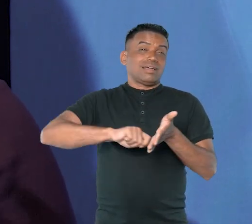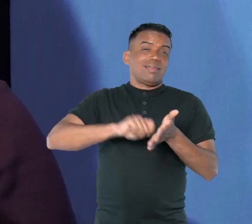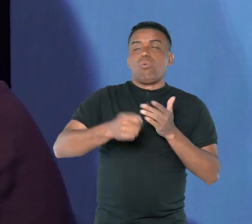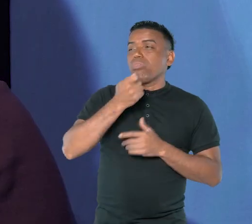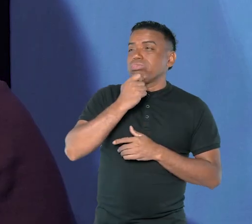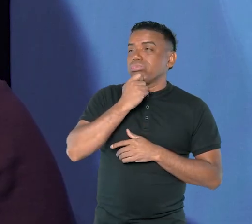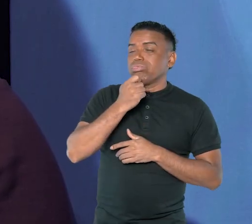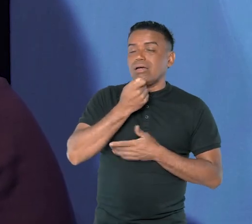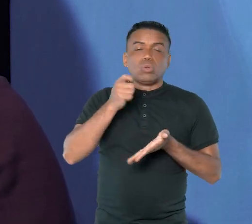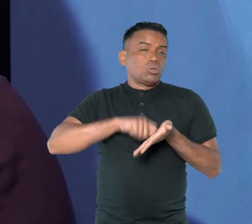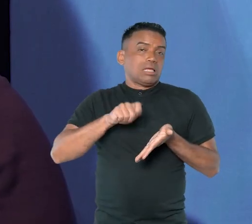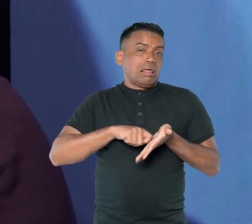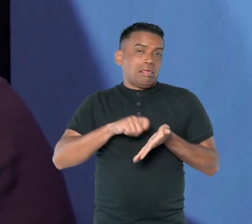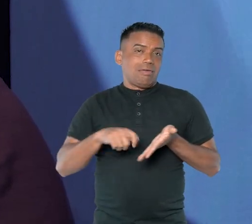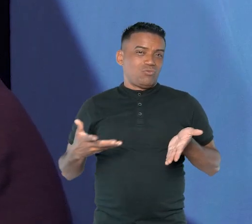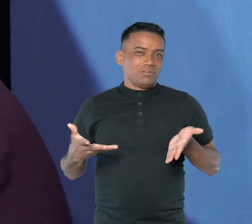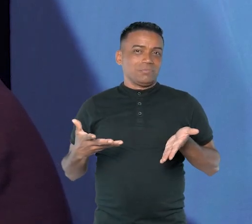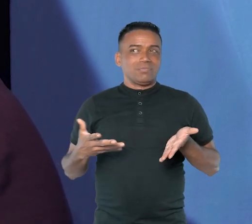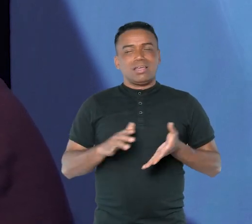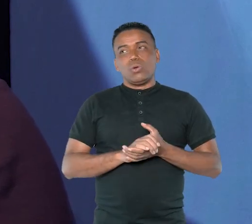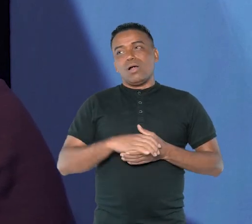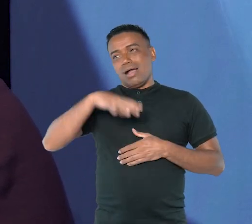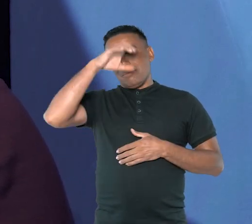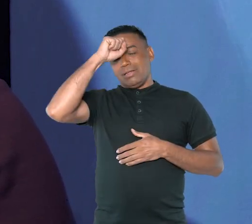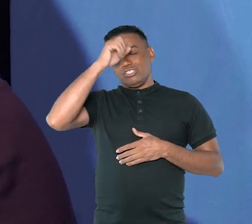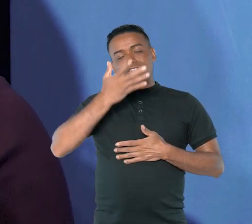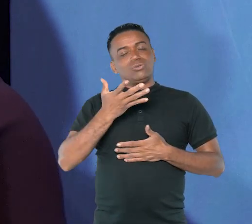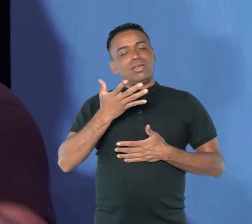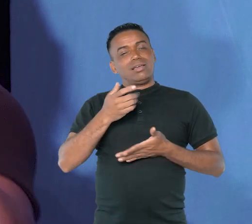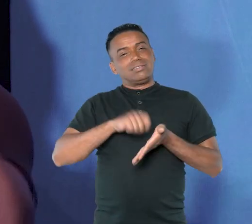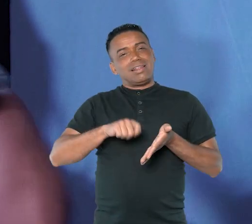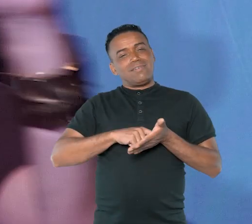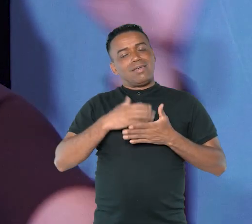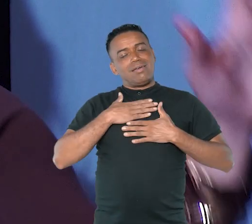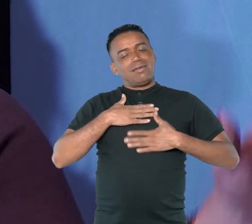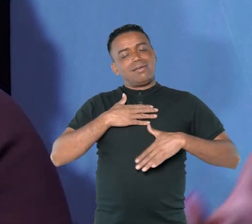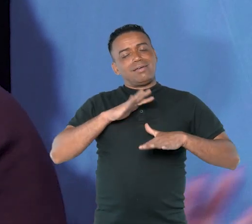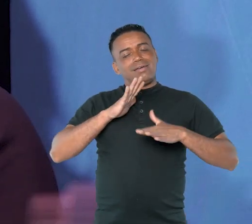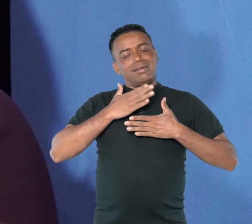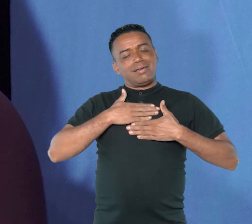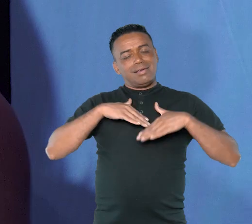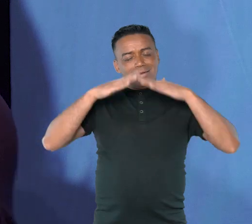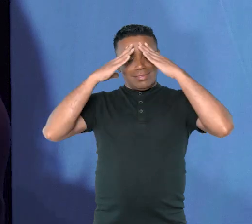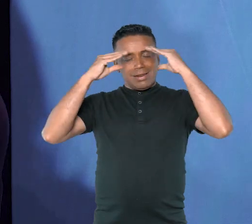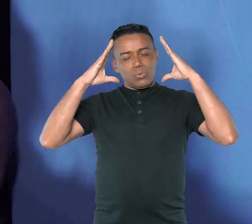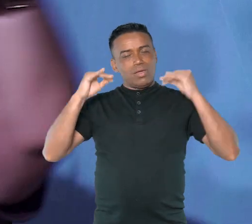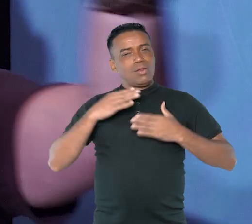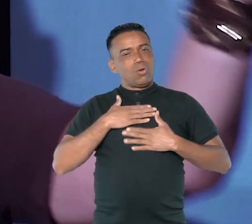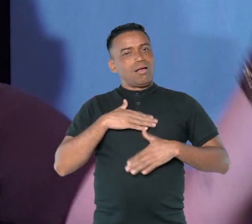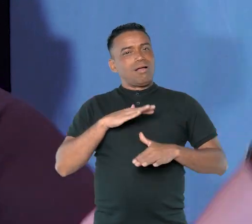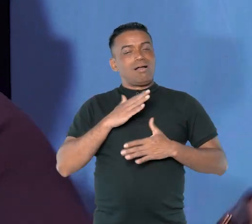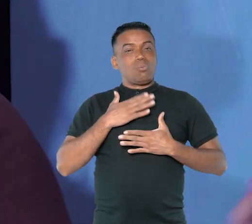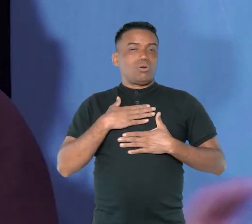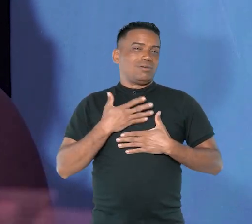aprendi a ser um pouco zen na minha escrita. Sabe aquela coisa da mandala? Eu não tenho muita pena de